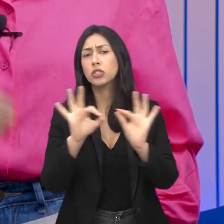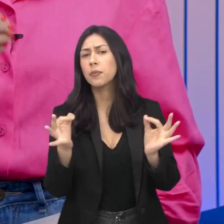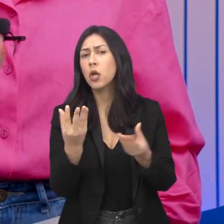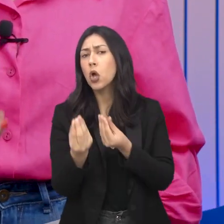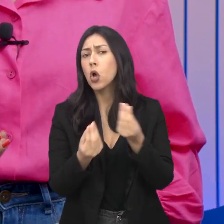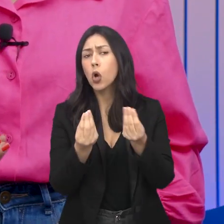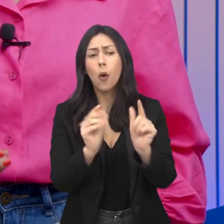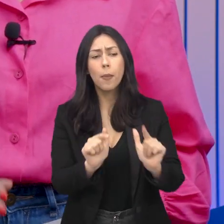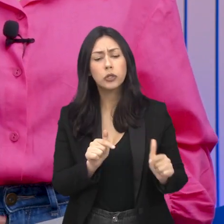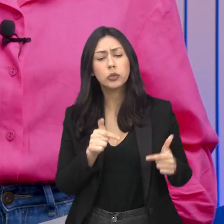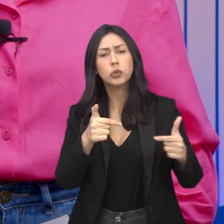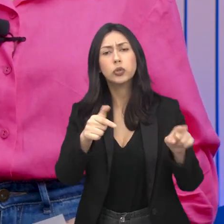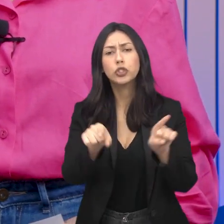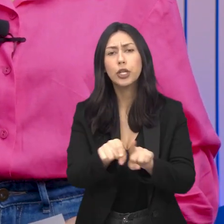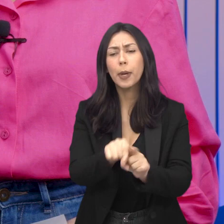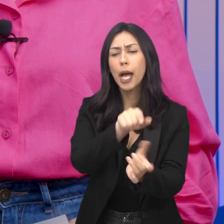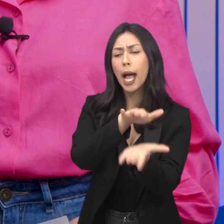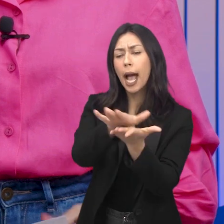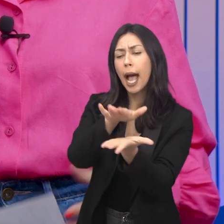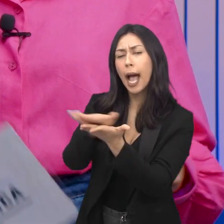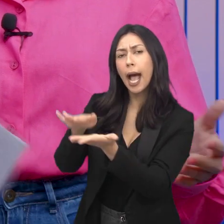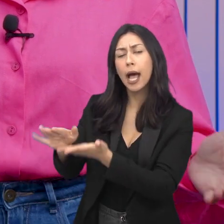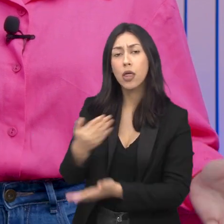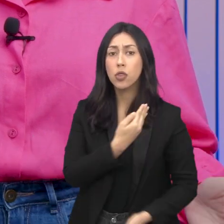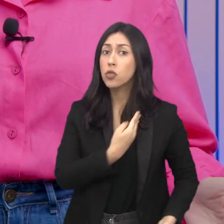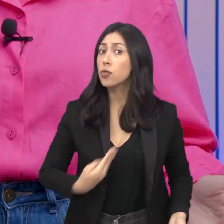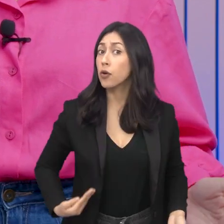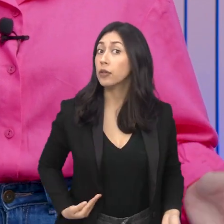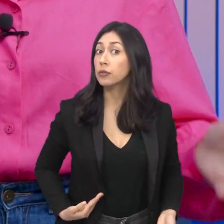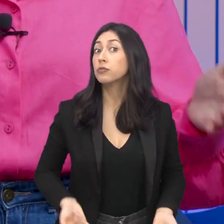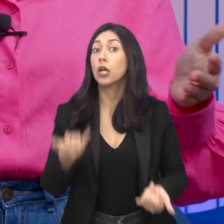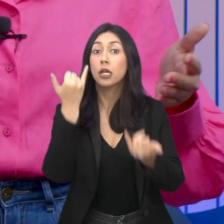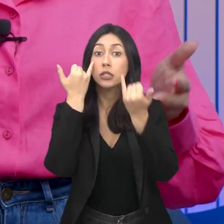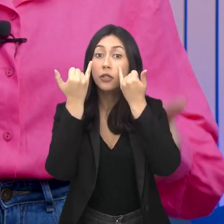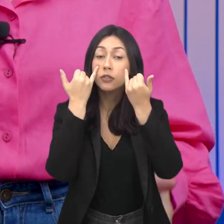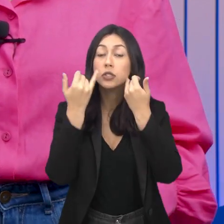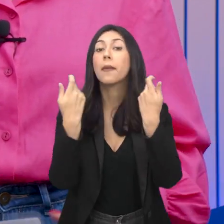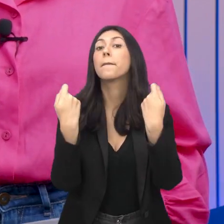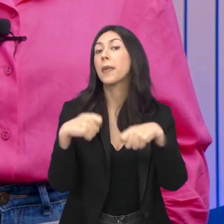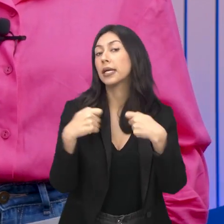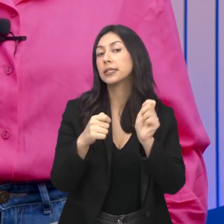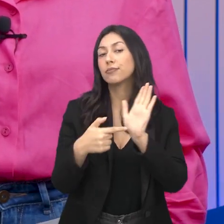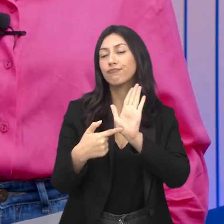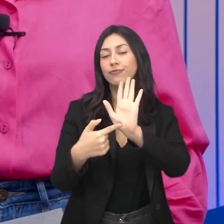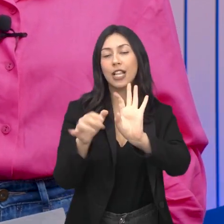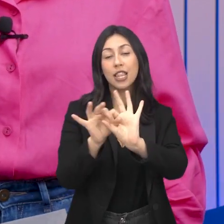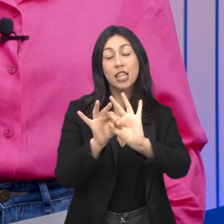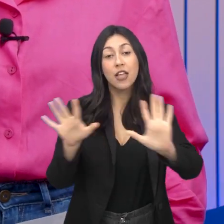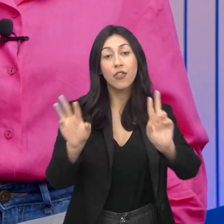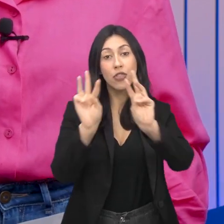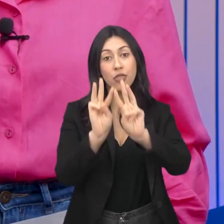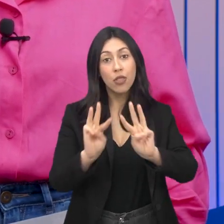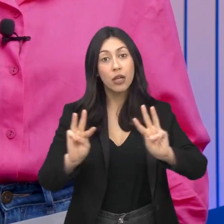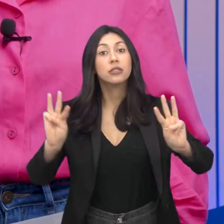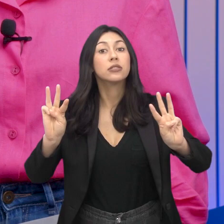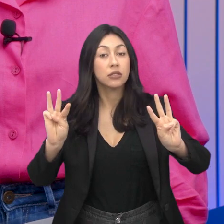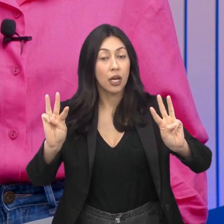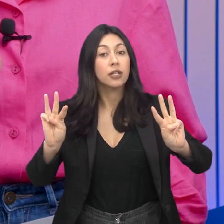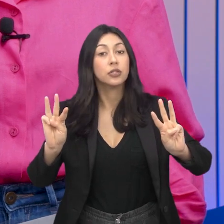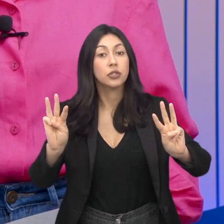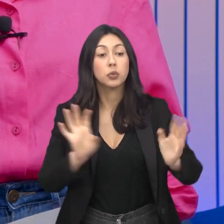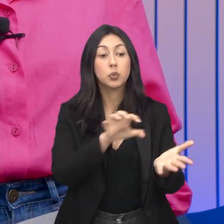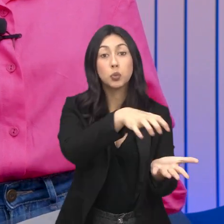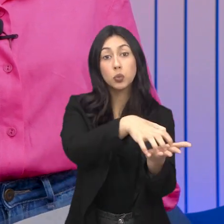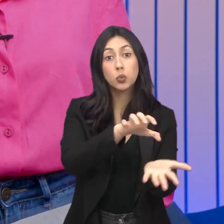ações e gastos do poder público. Essas informações têm que estar disponíveis nos canais de transparência